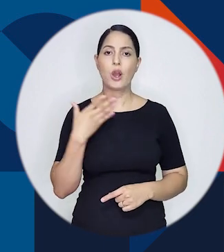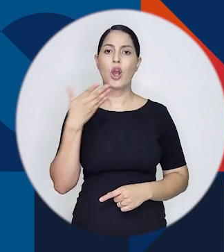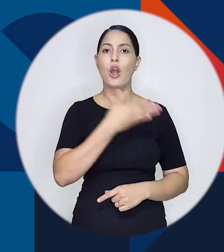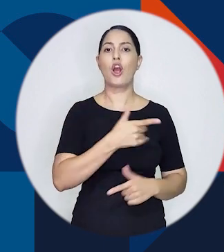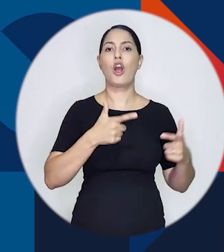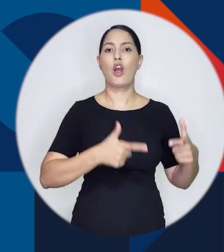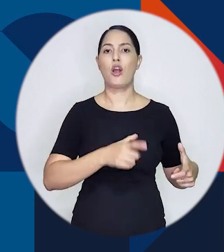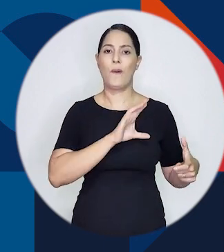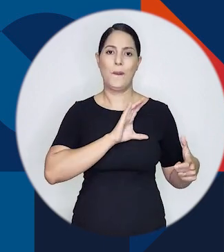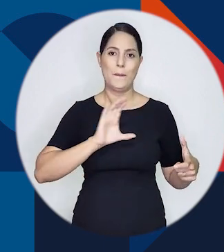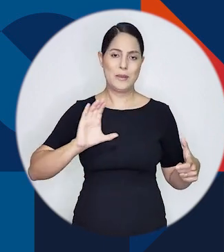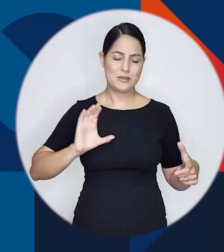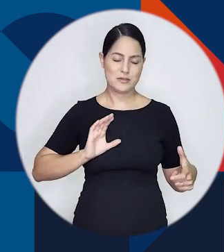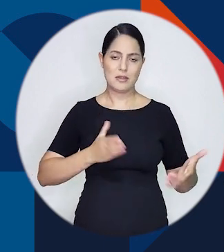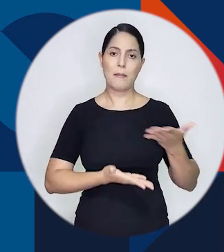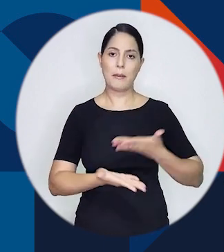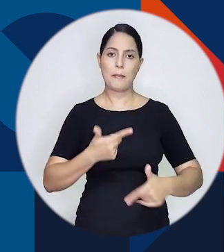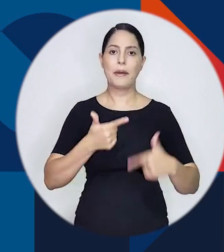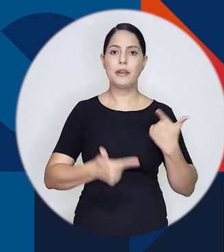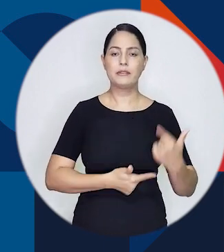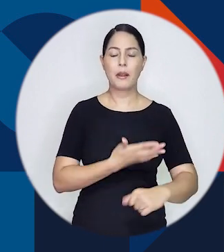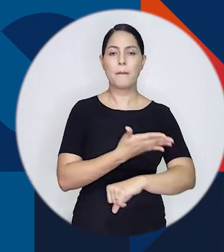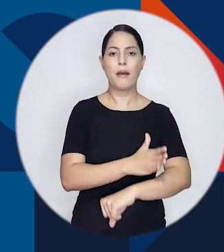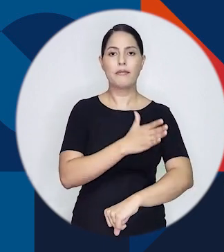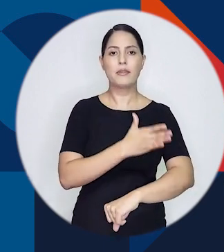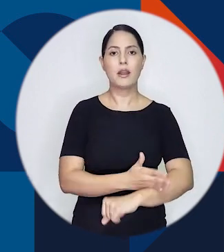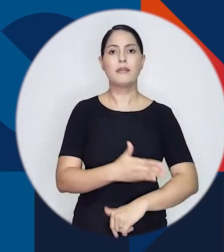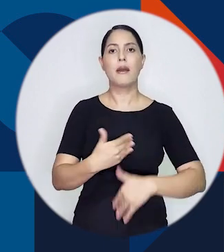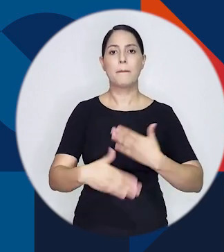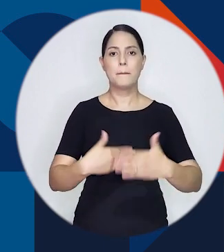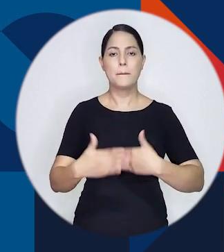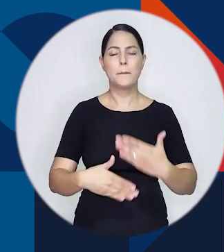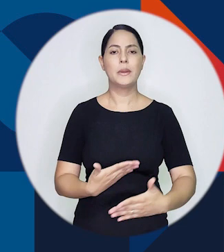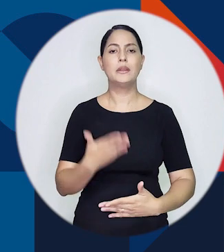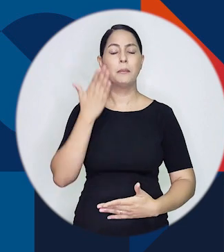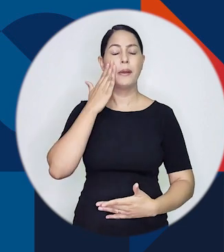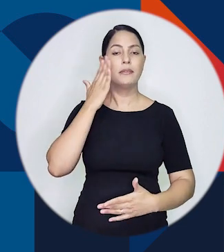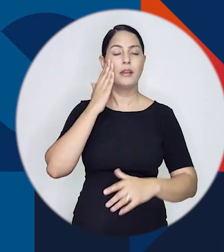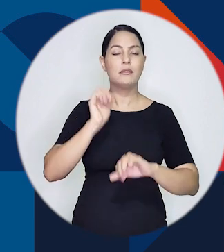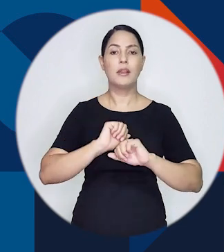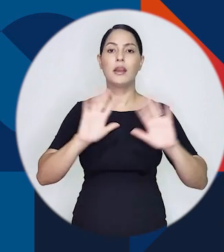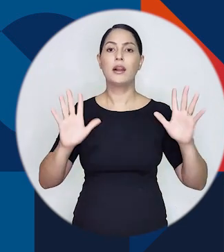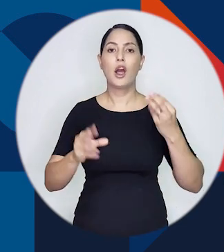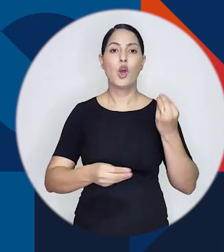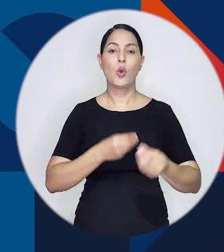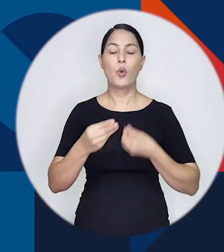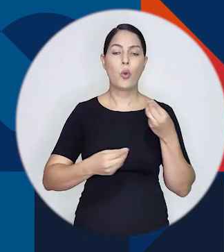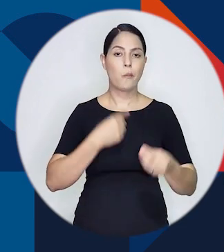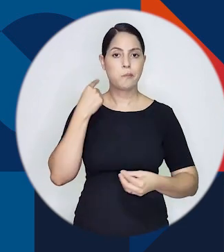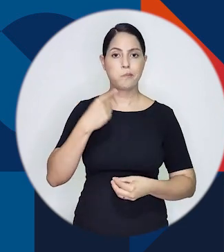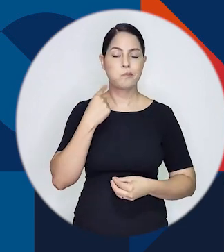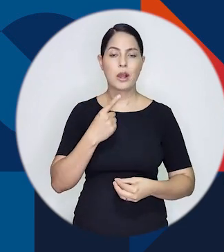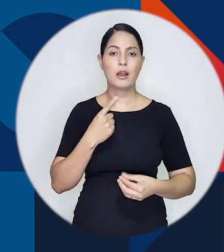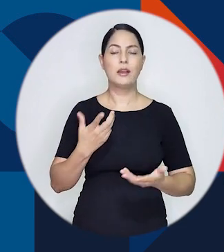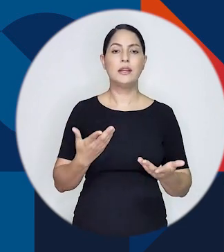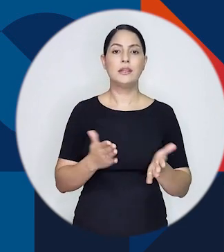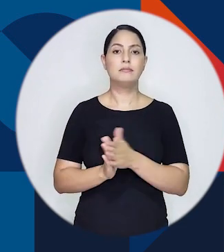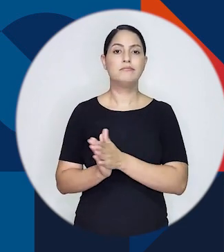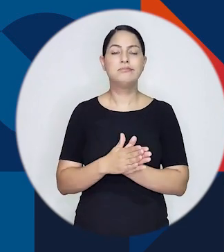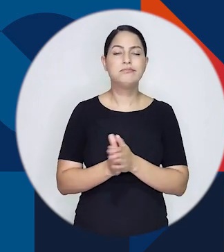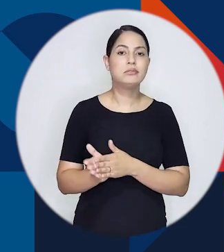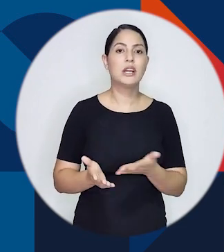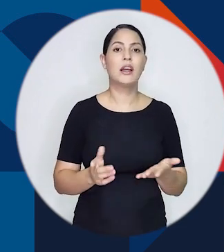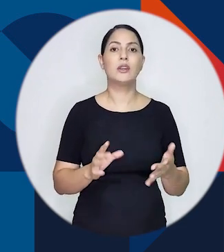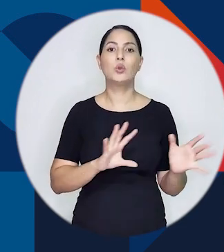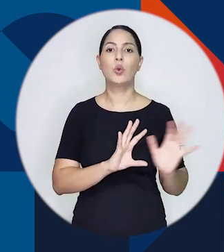a orientação através da comissão, como trabalhar, quais são os anseios do advogado na